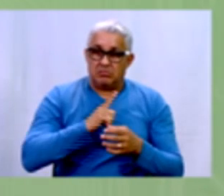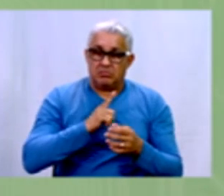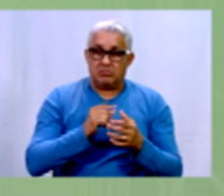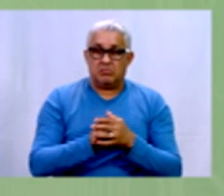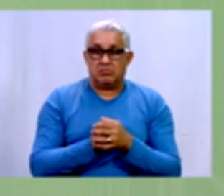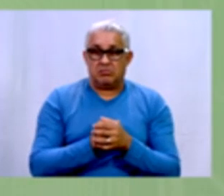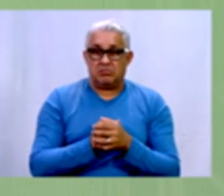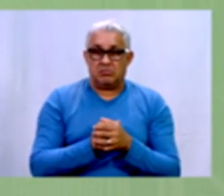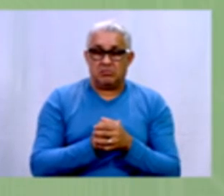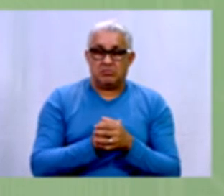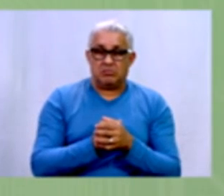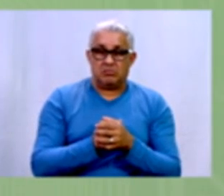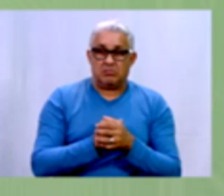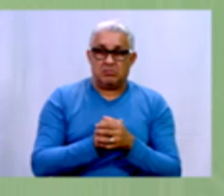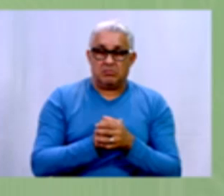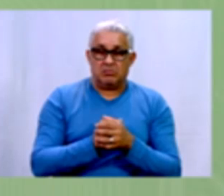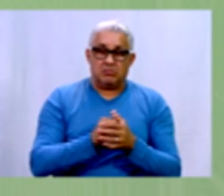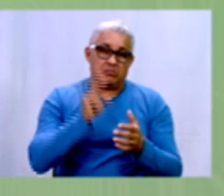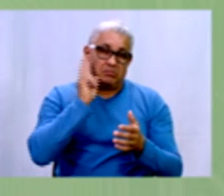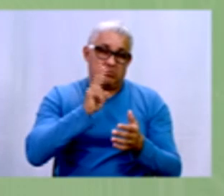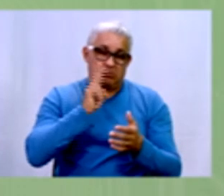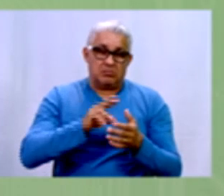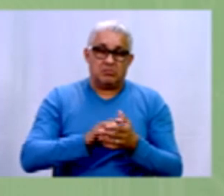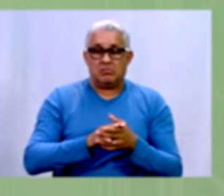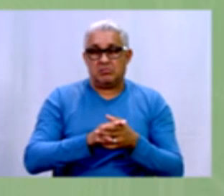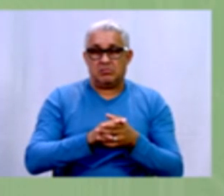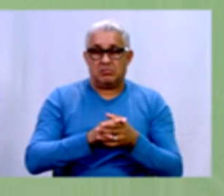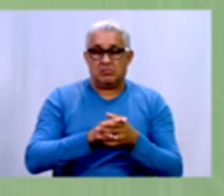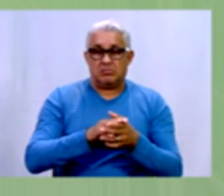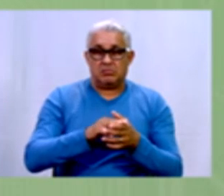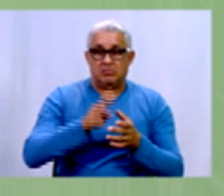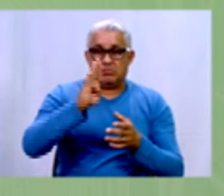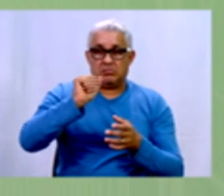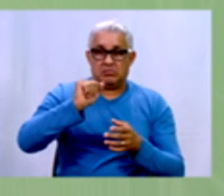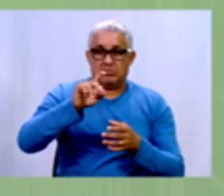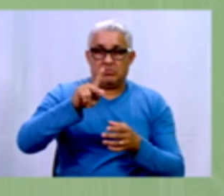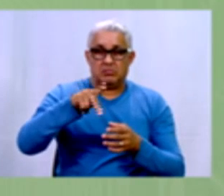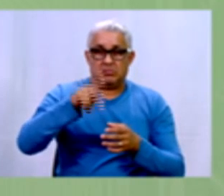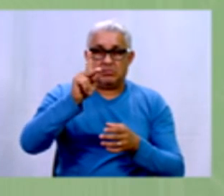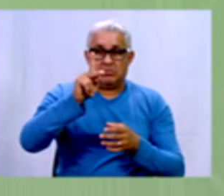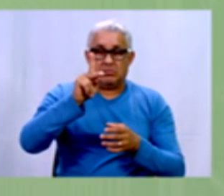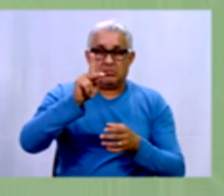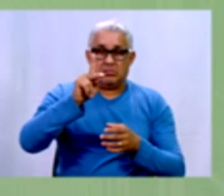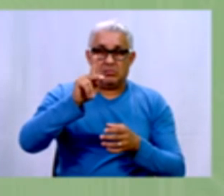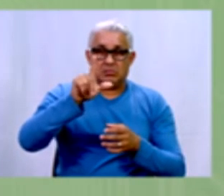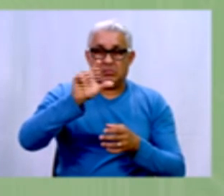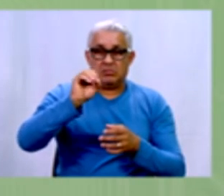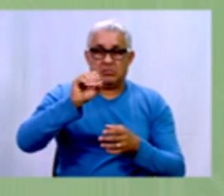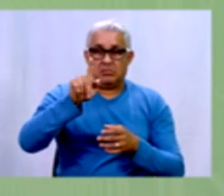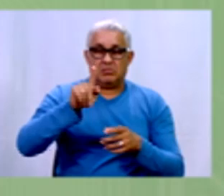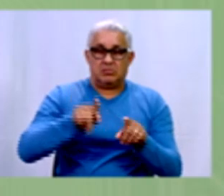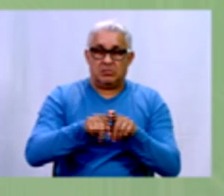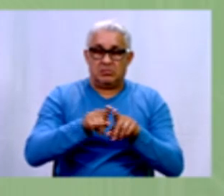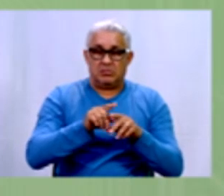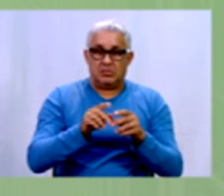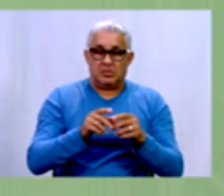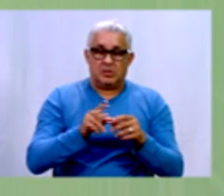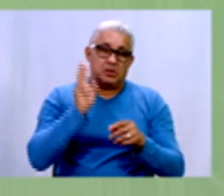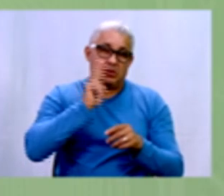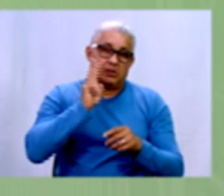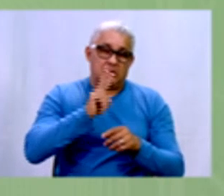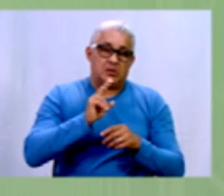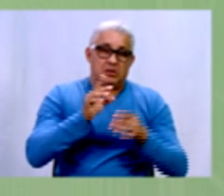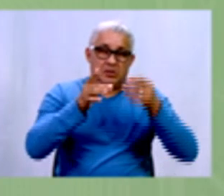a relação das histórias do Product Backlog e a relação das histórias